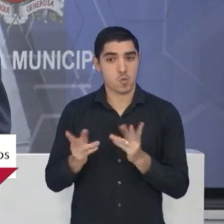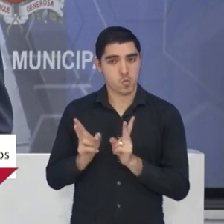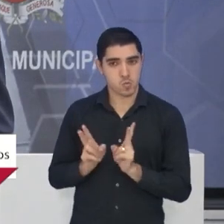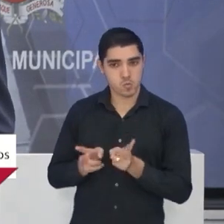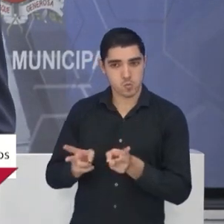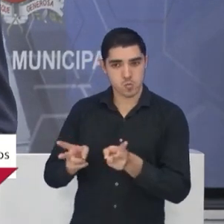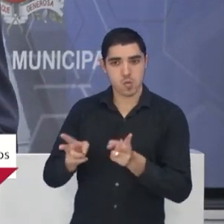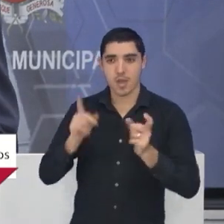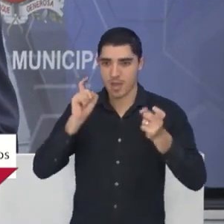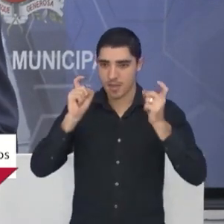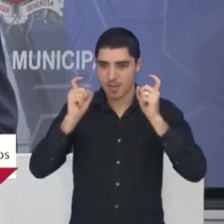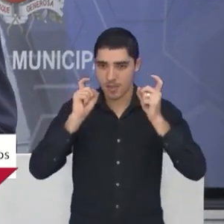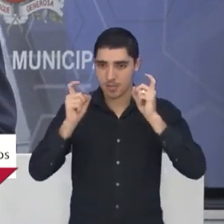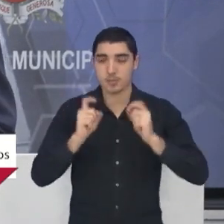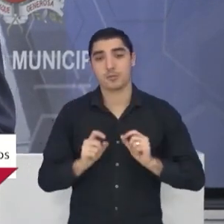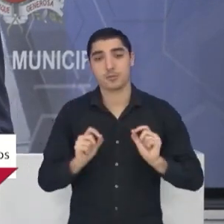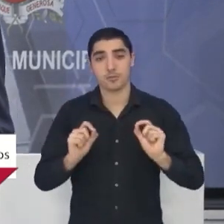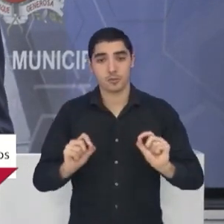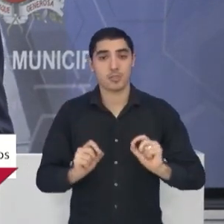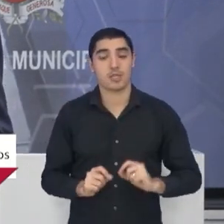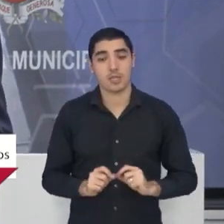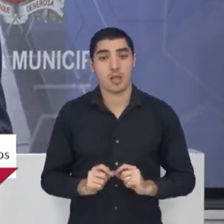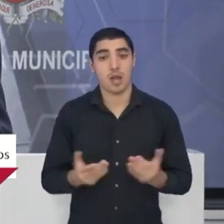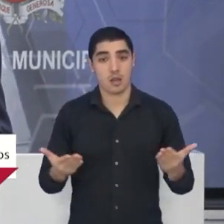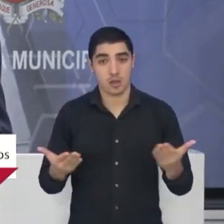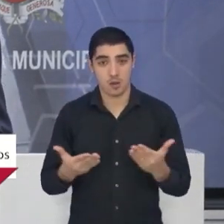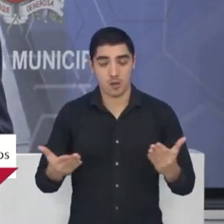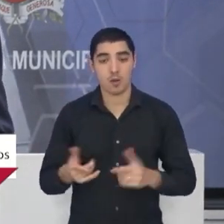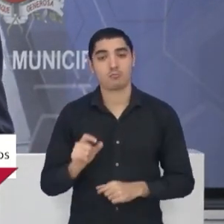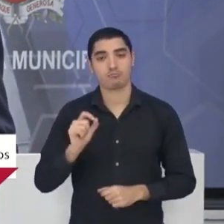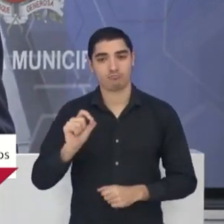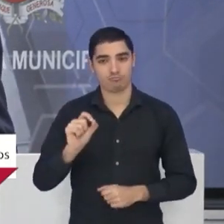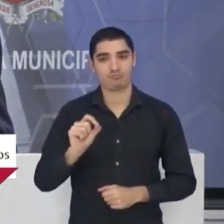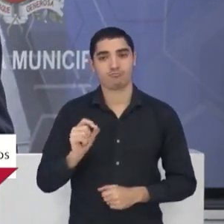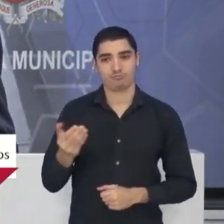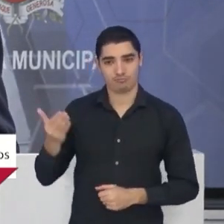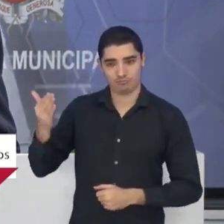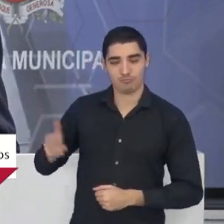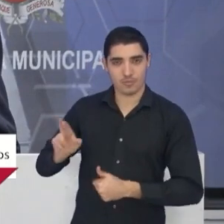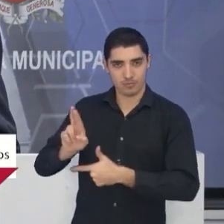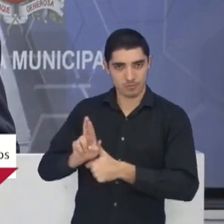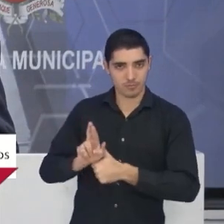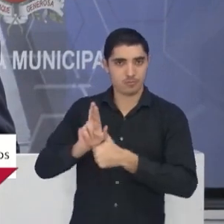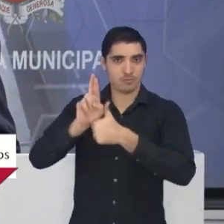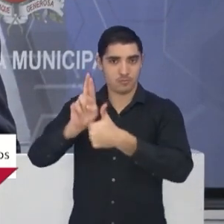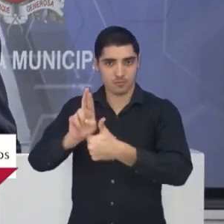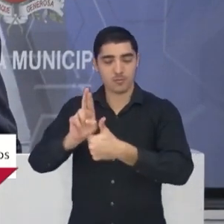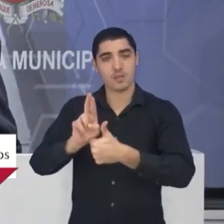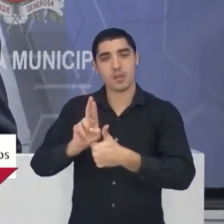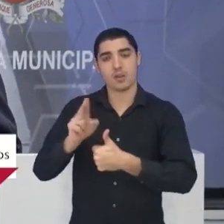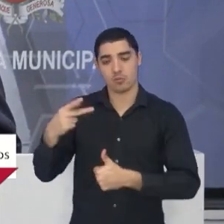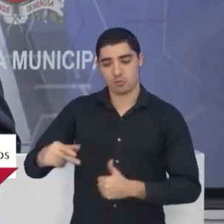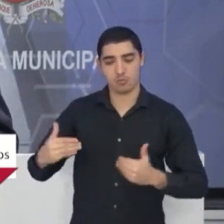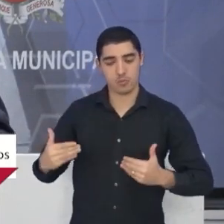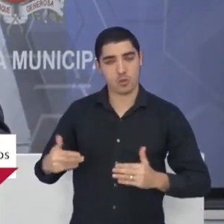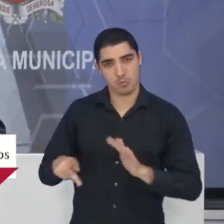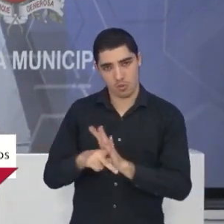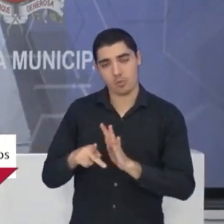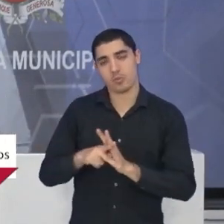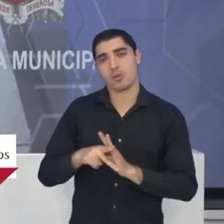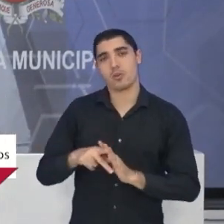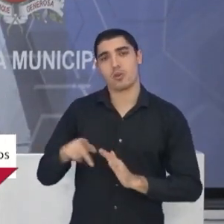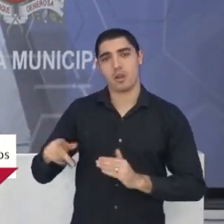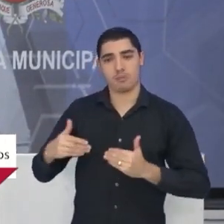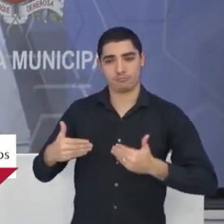nossa solenidade nós vamos ouvir a saudação inicial da Procurador Geral do Ministério Público de contas Dra Letícia